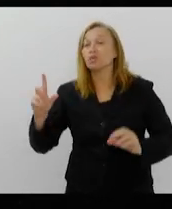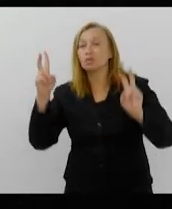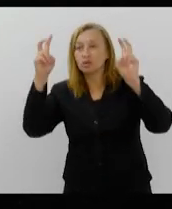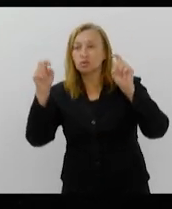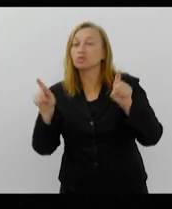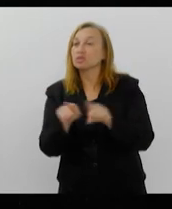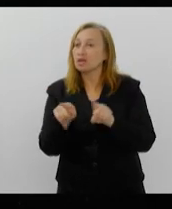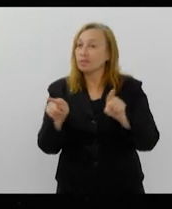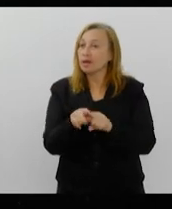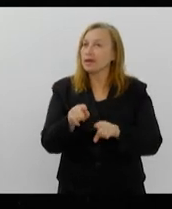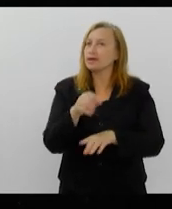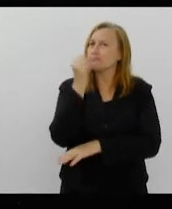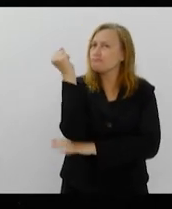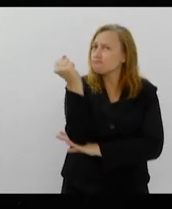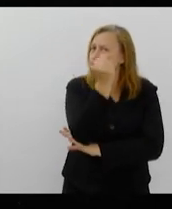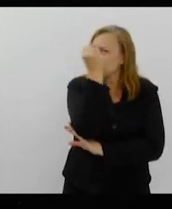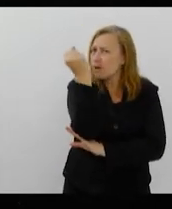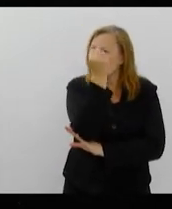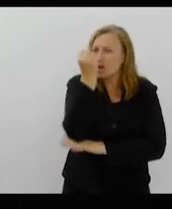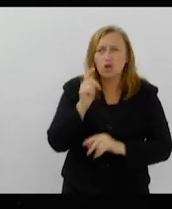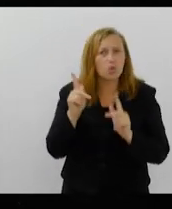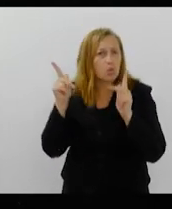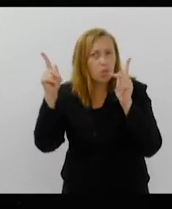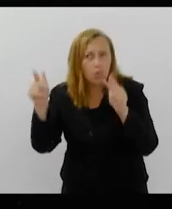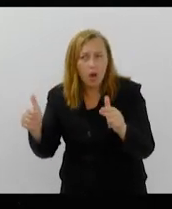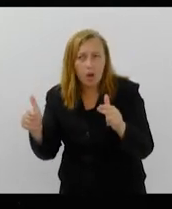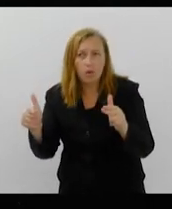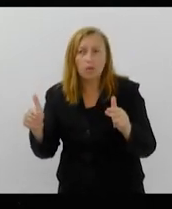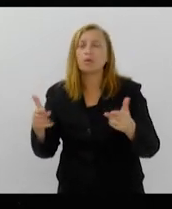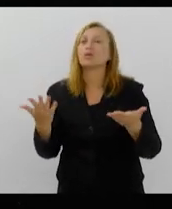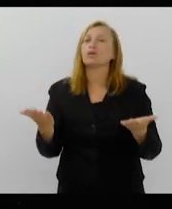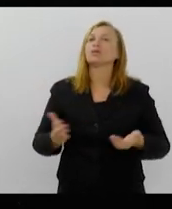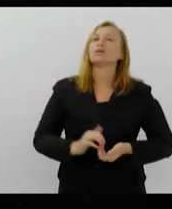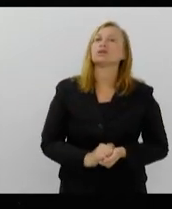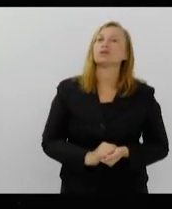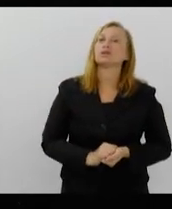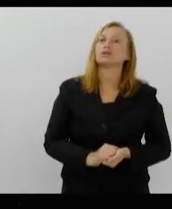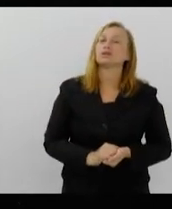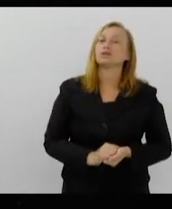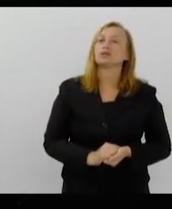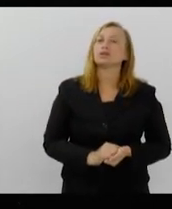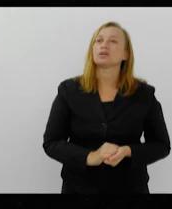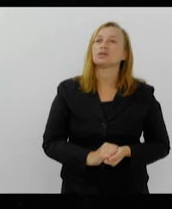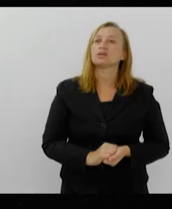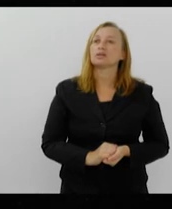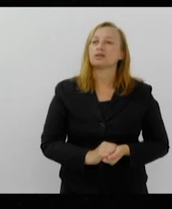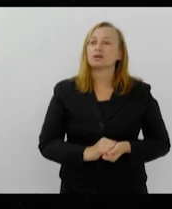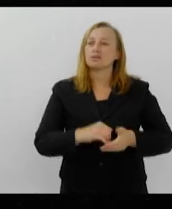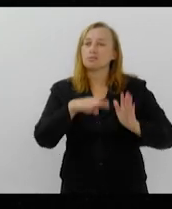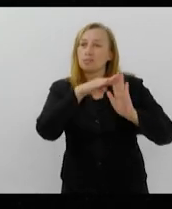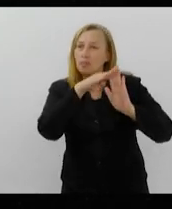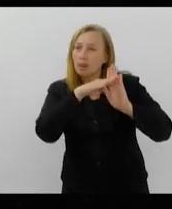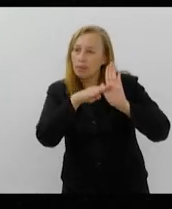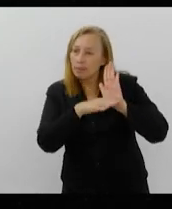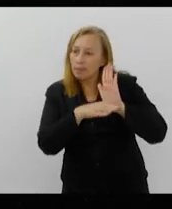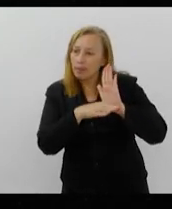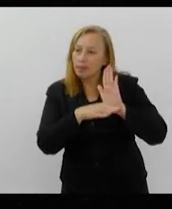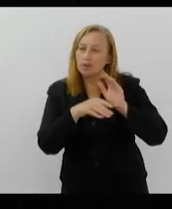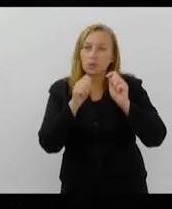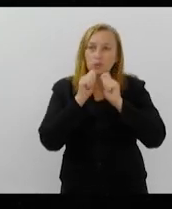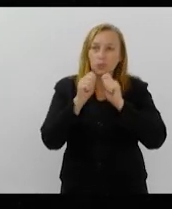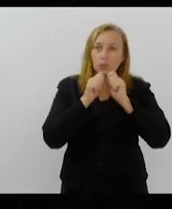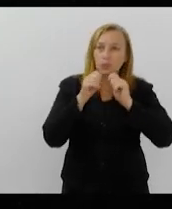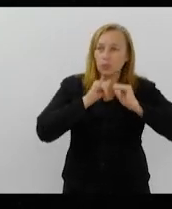tão grave quanto esse passou a pautar a imprensa. Dessa feita, não